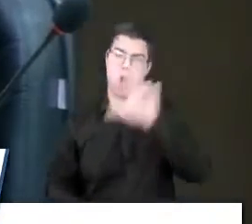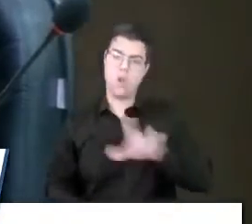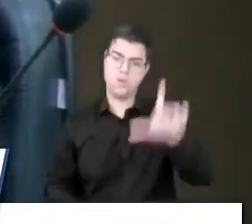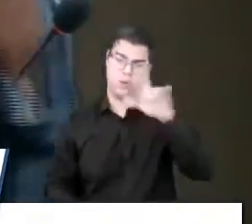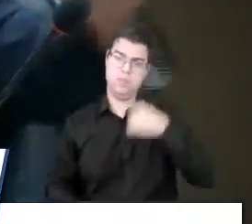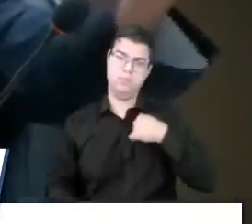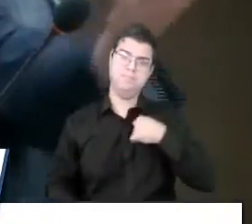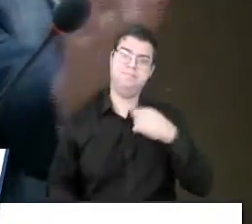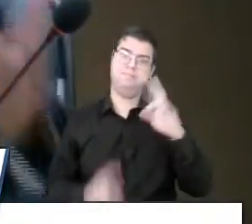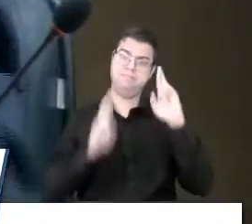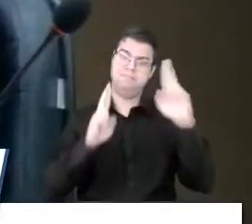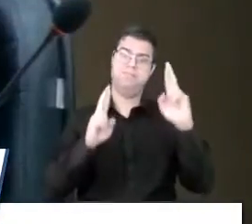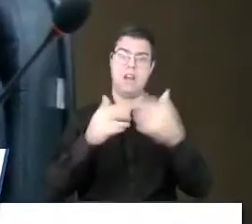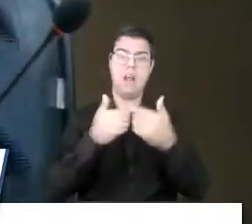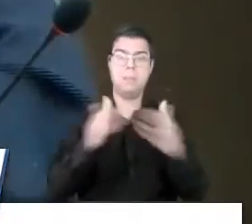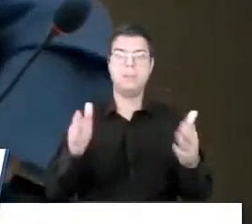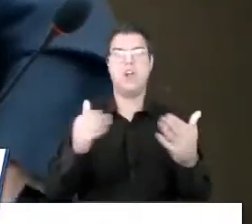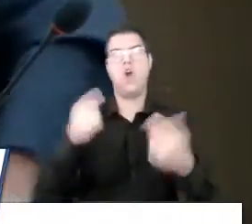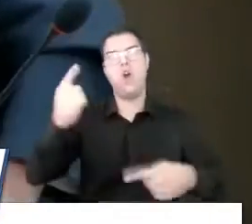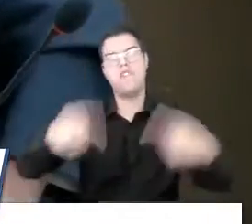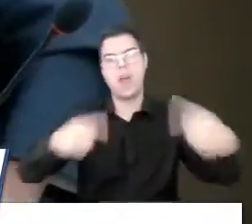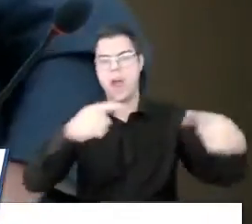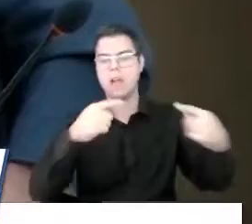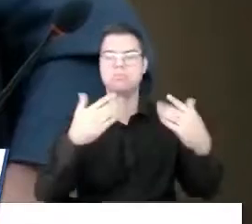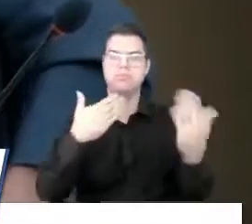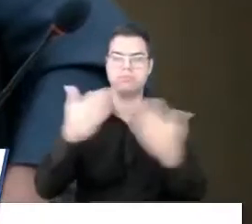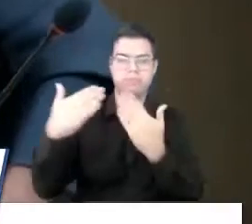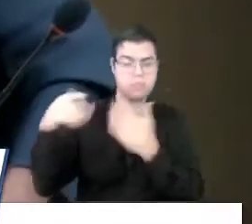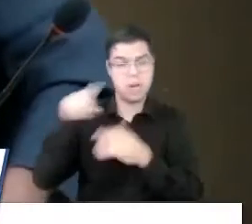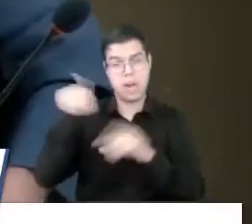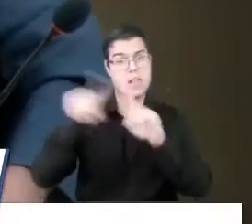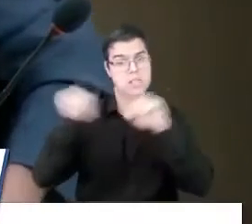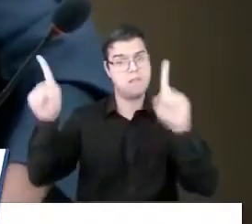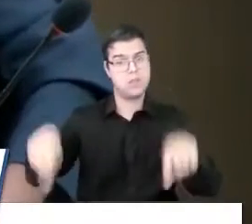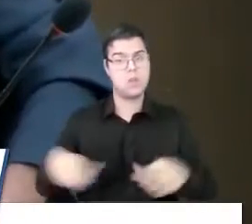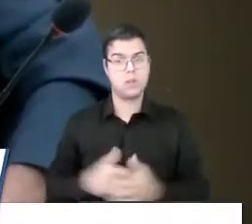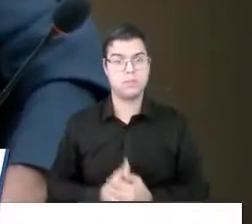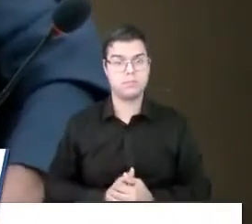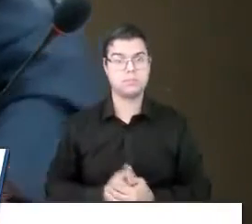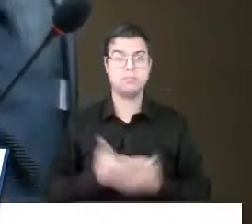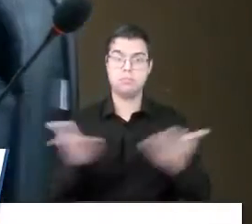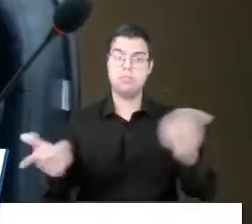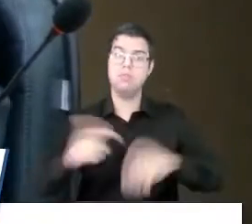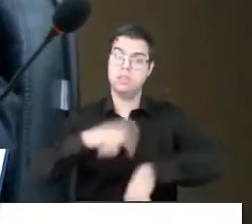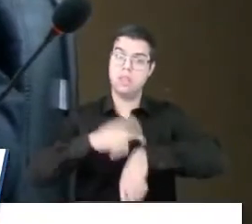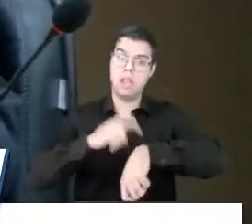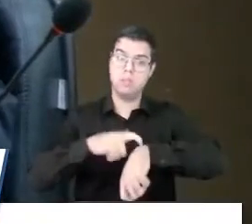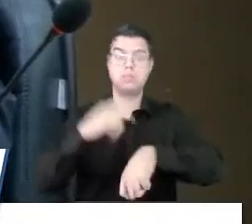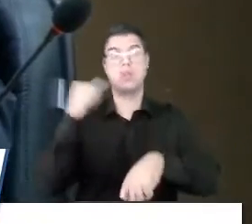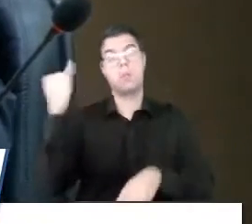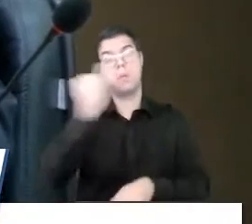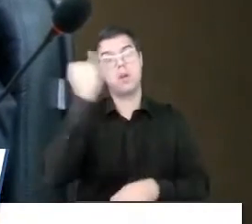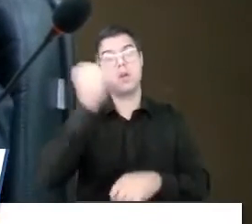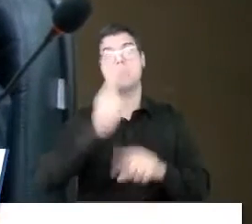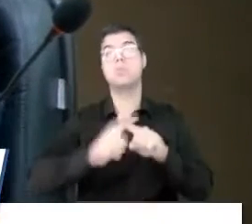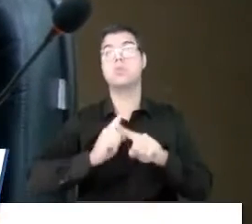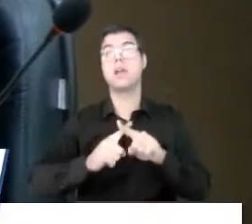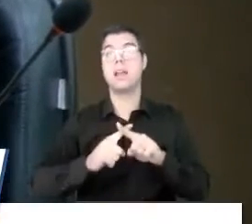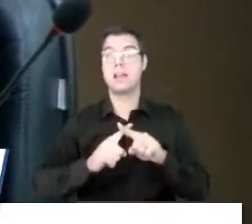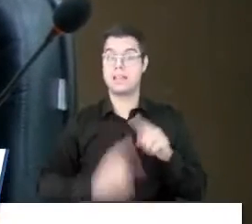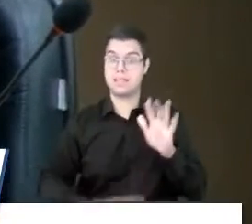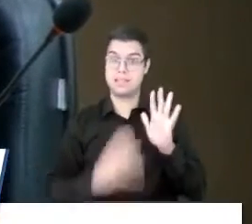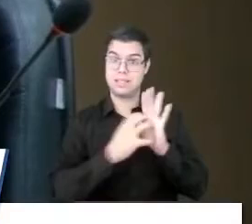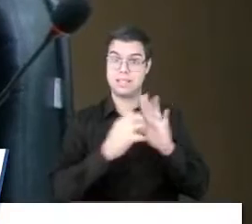abrisse um canal de conversa com os servidores também. Então, esse tempo é importante, porque os servidores têm propostas